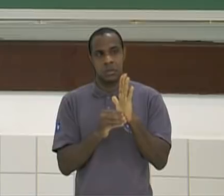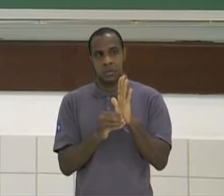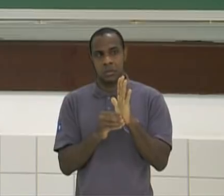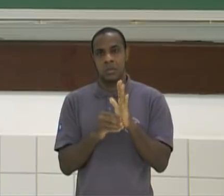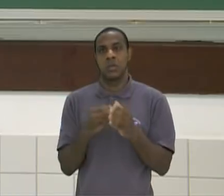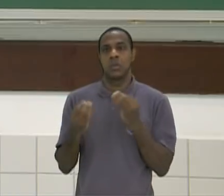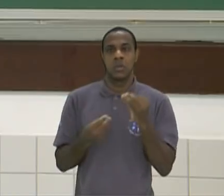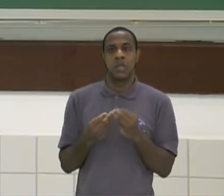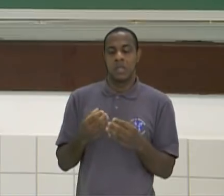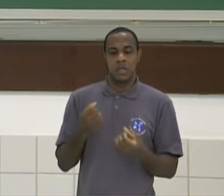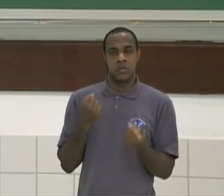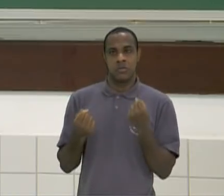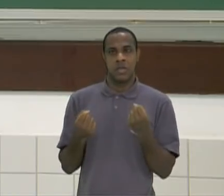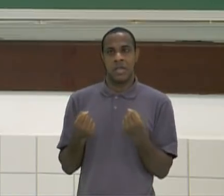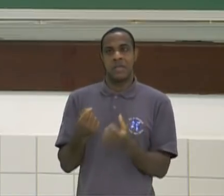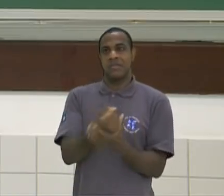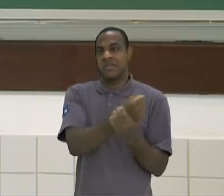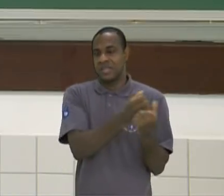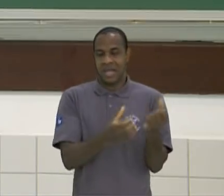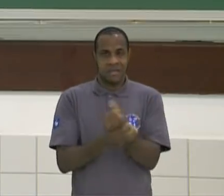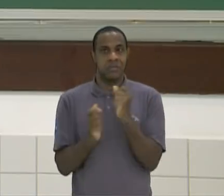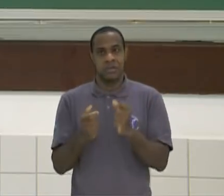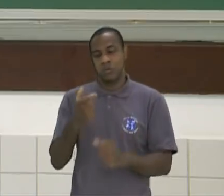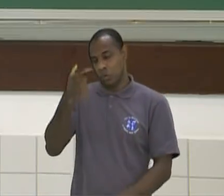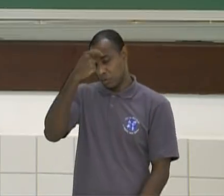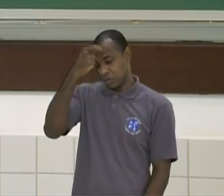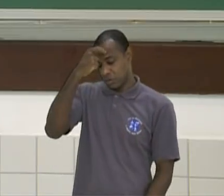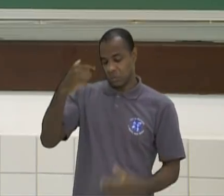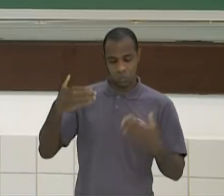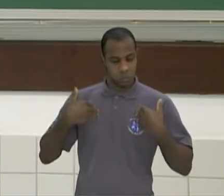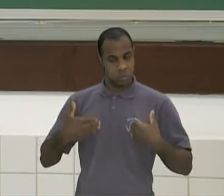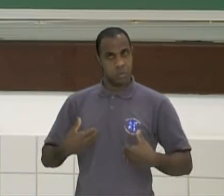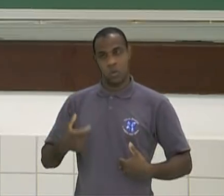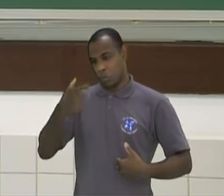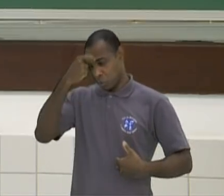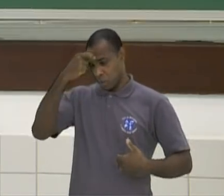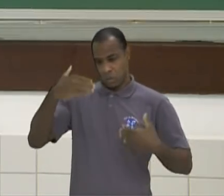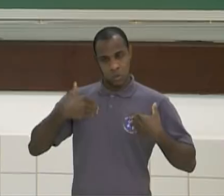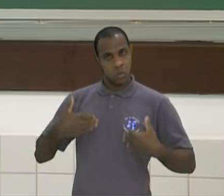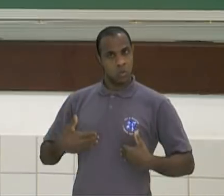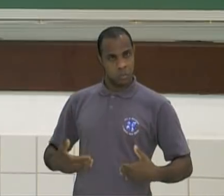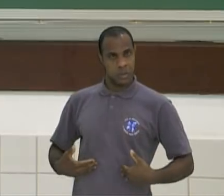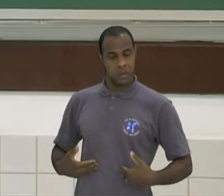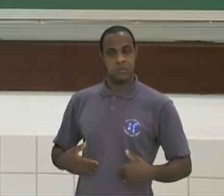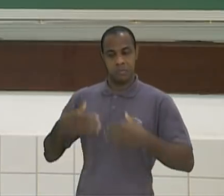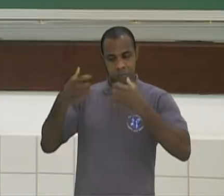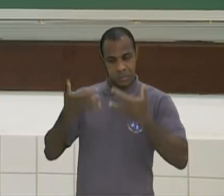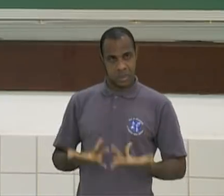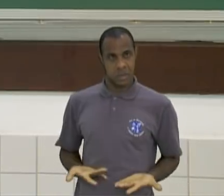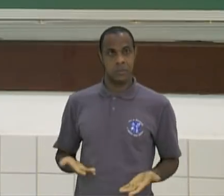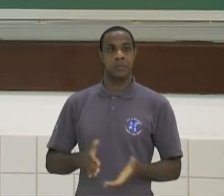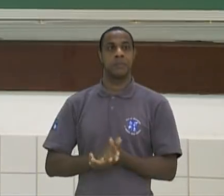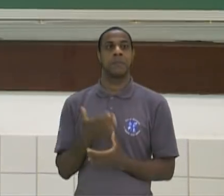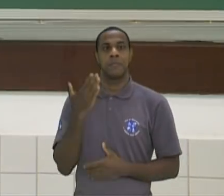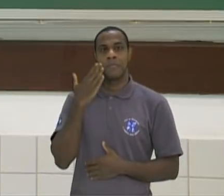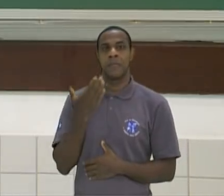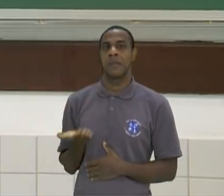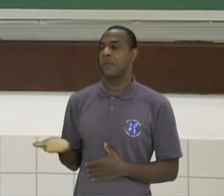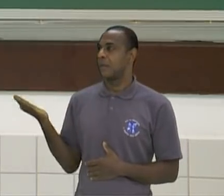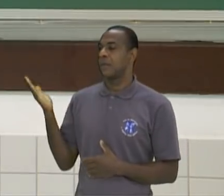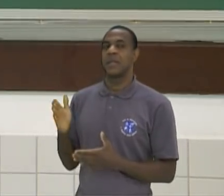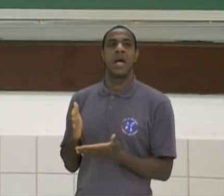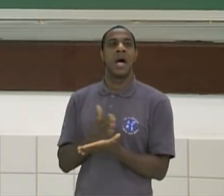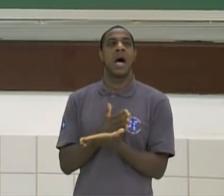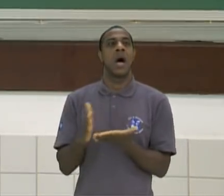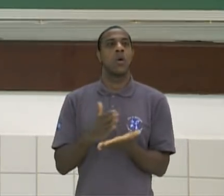de conscientização corporal, que é a que nós estamos trabalhando no nosso terceiro trimestre. Então aqui tem algumas